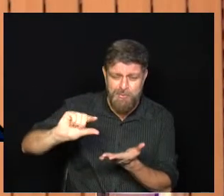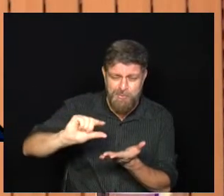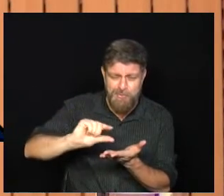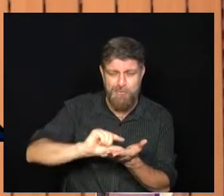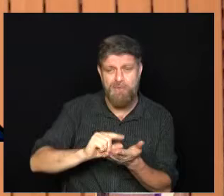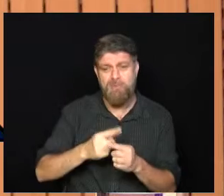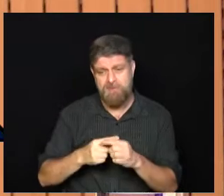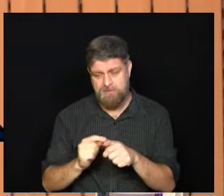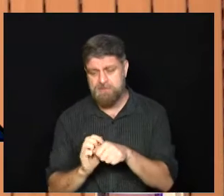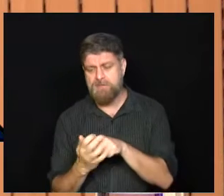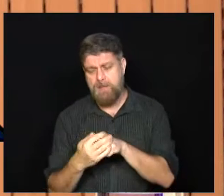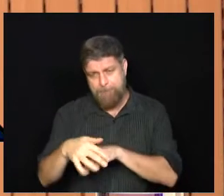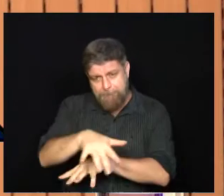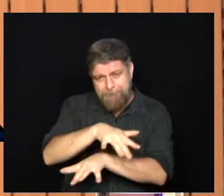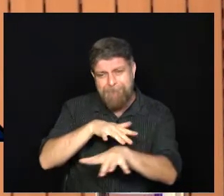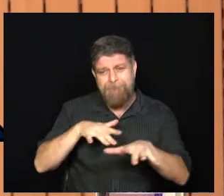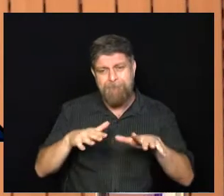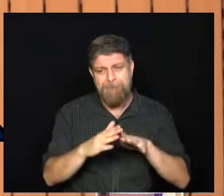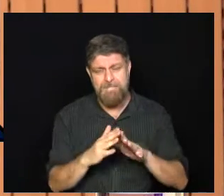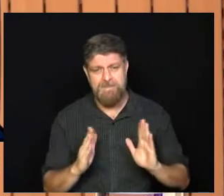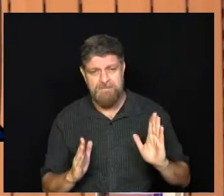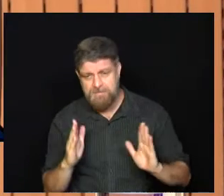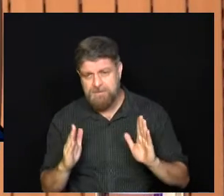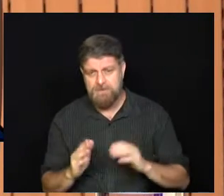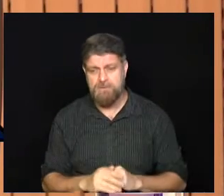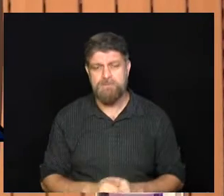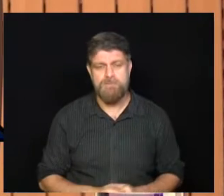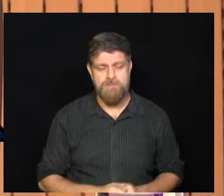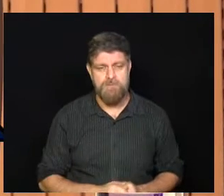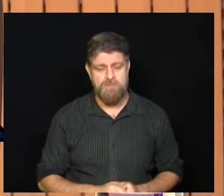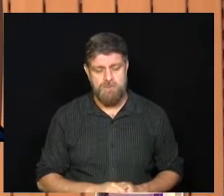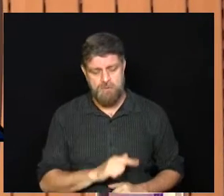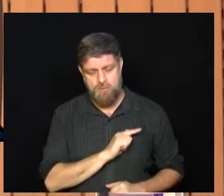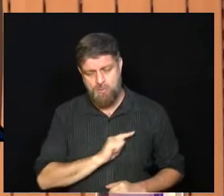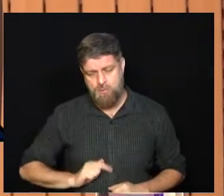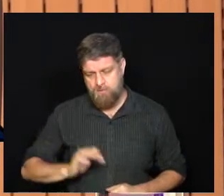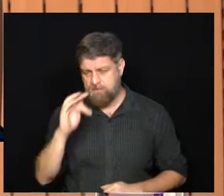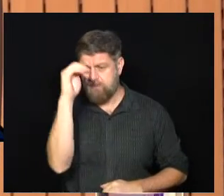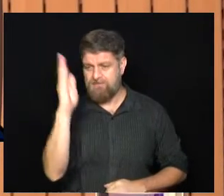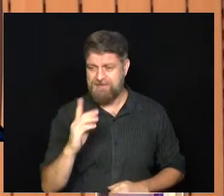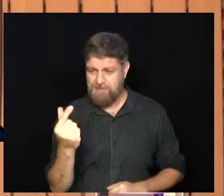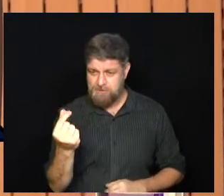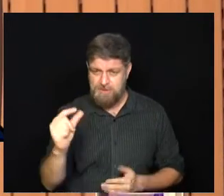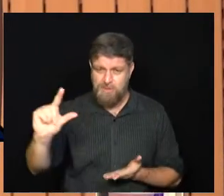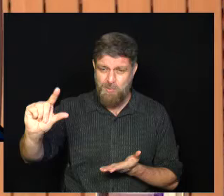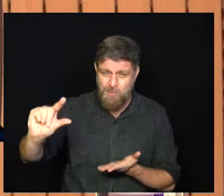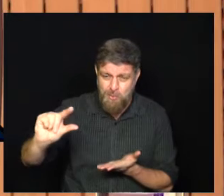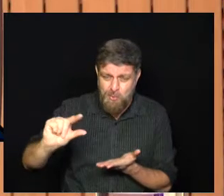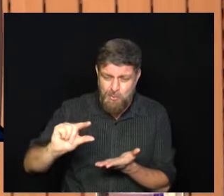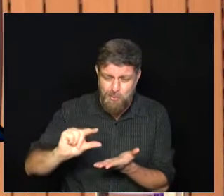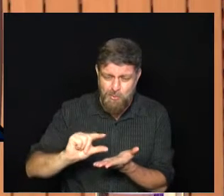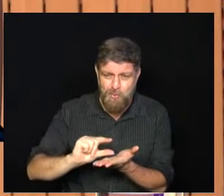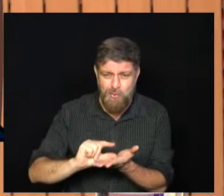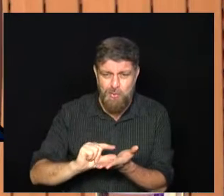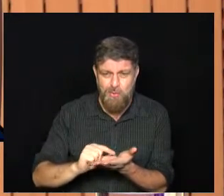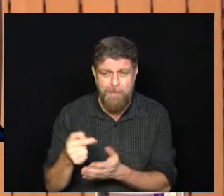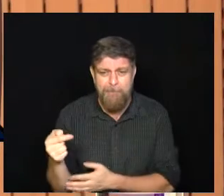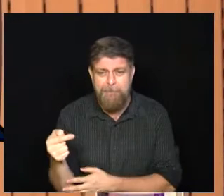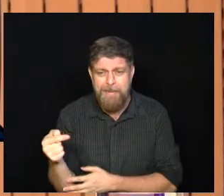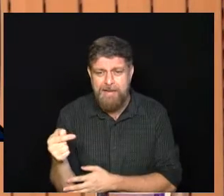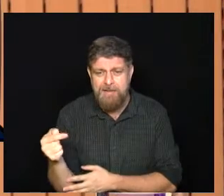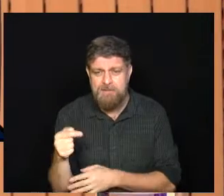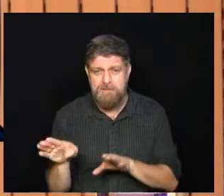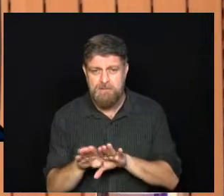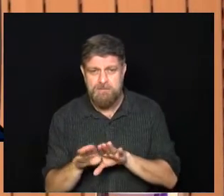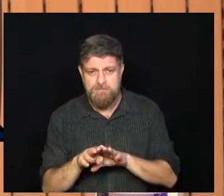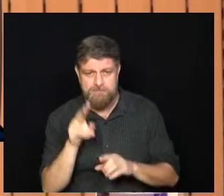pandemia, a União repassou menos, não é? Mas aqui me chama a atenção das transferências, outras